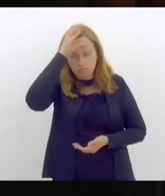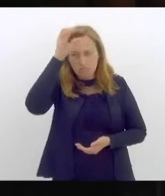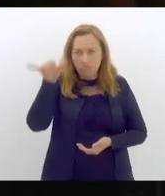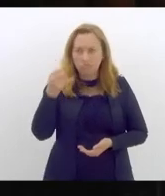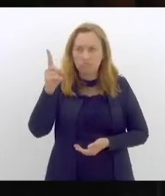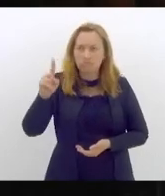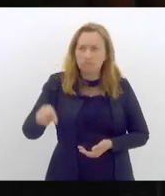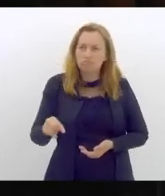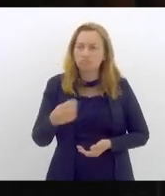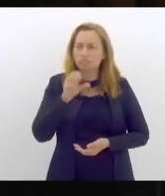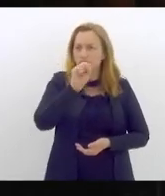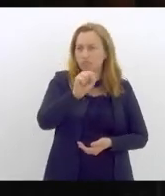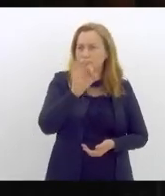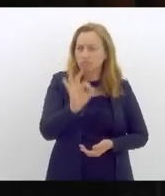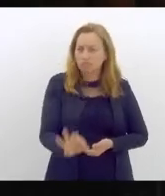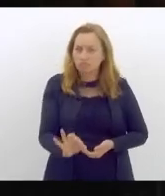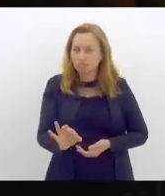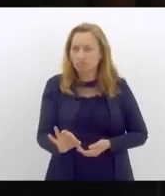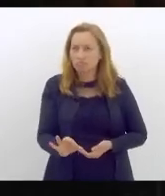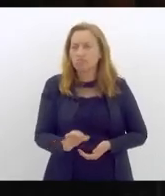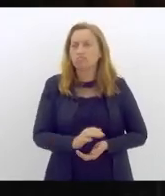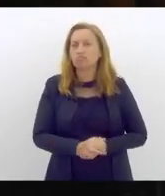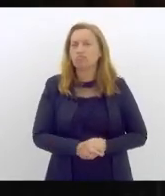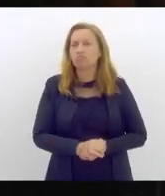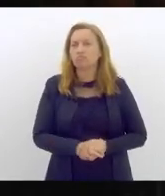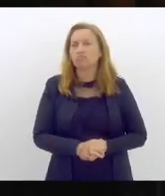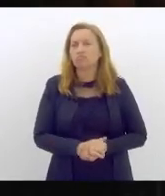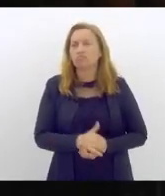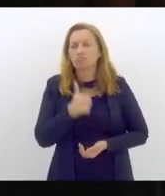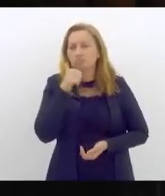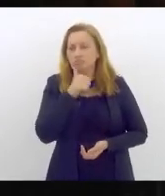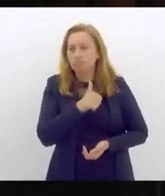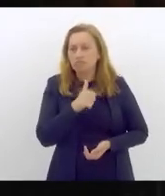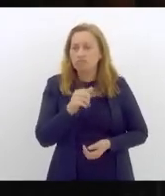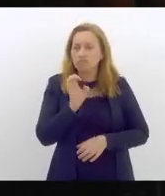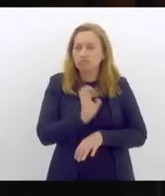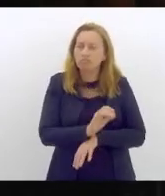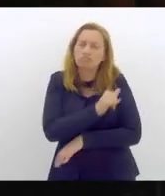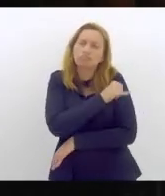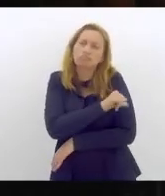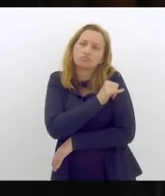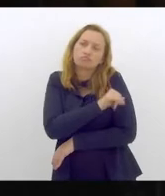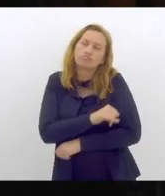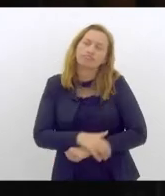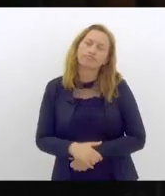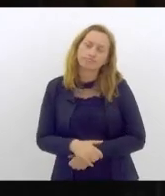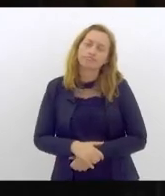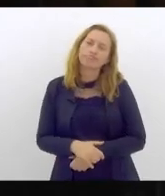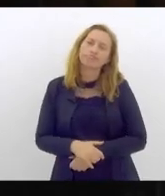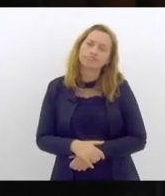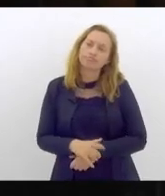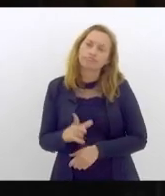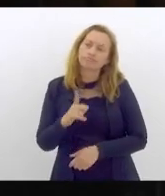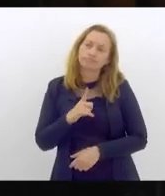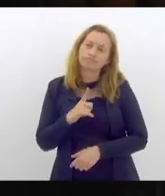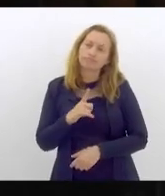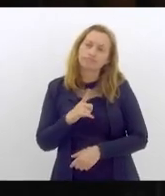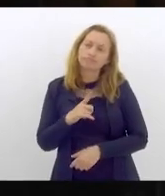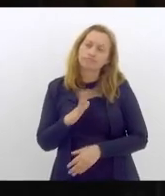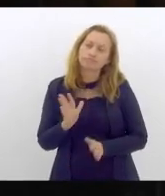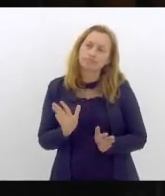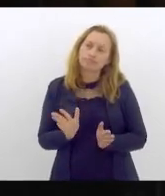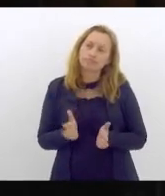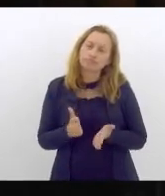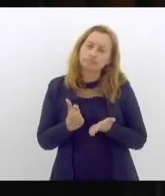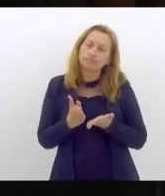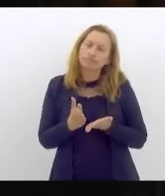Ju há 8% ou seja as mulheres do Estado do Rio de Janeiro teve empenhado